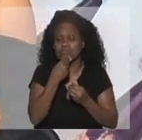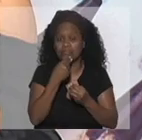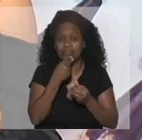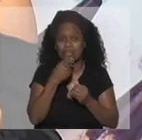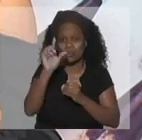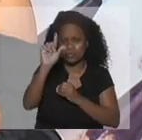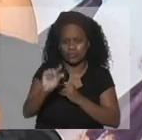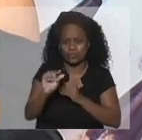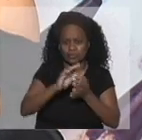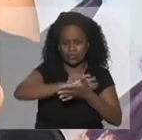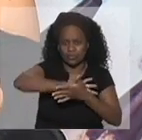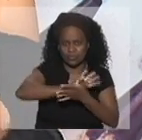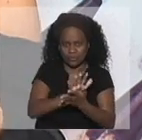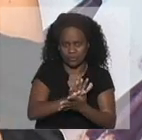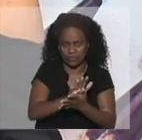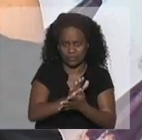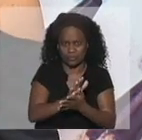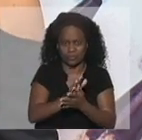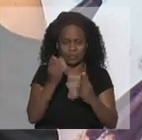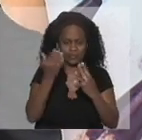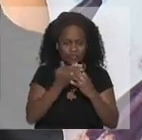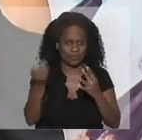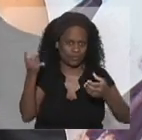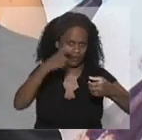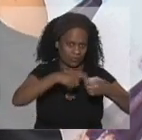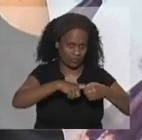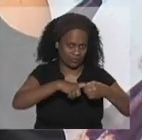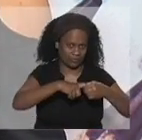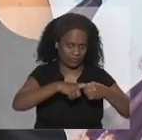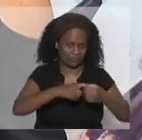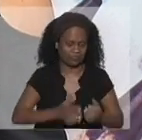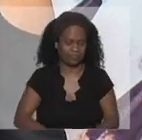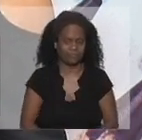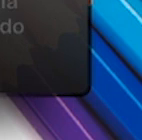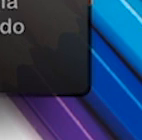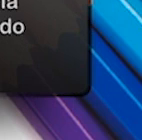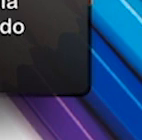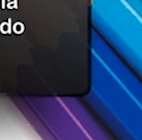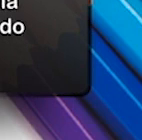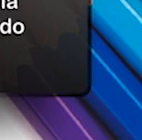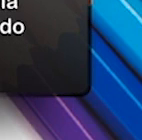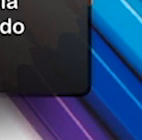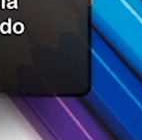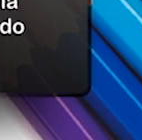na redução dessas desigualdades? A gente vai para um breve intervalo e volta já já. Não desgruda.